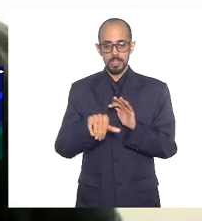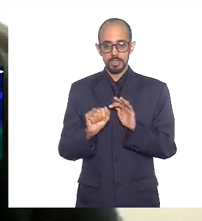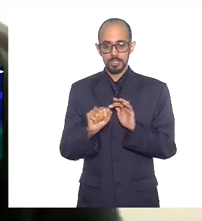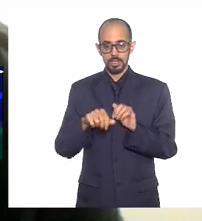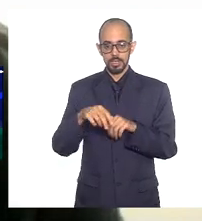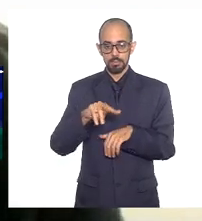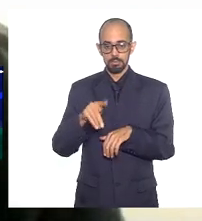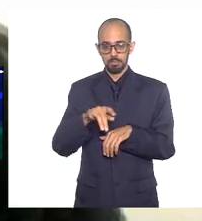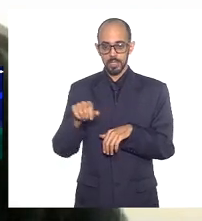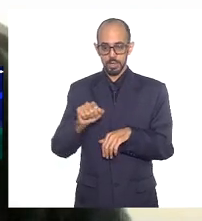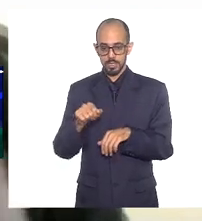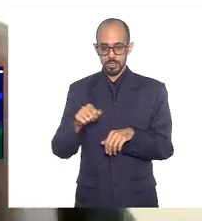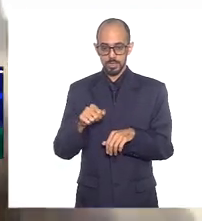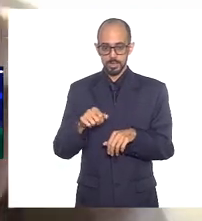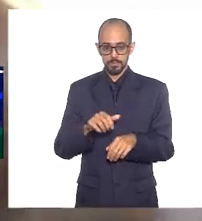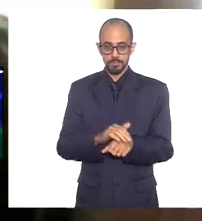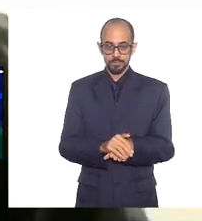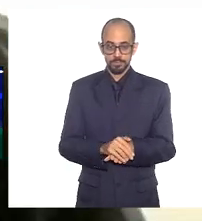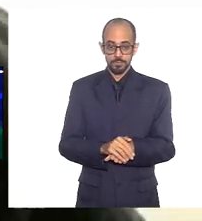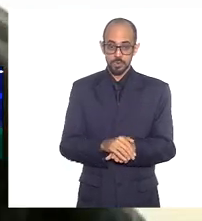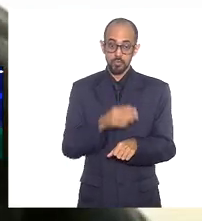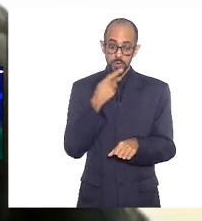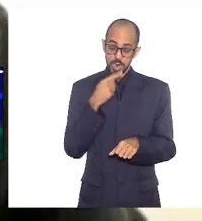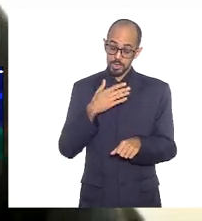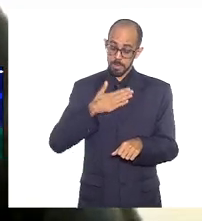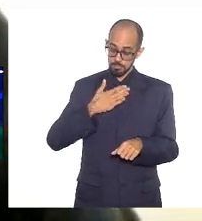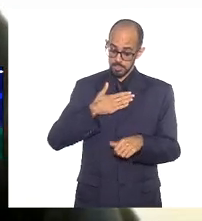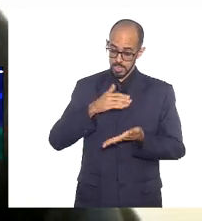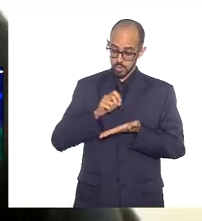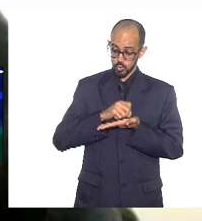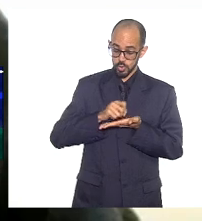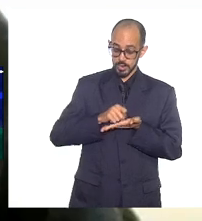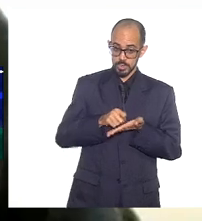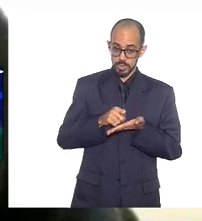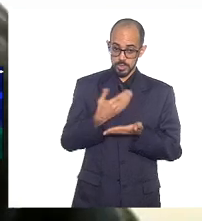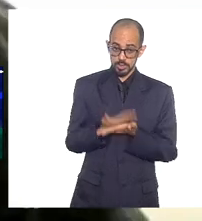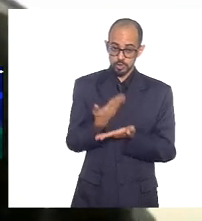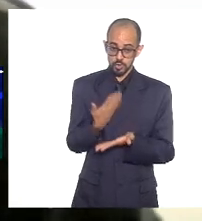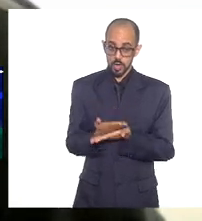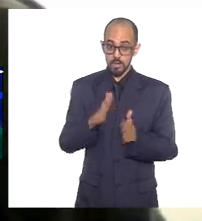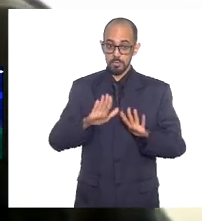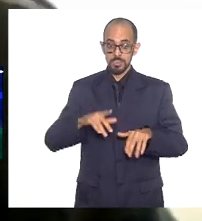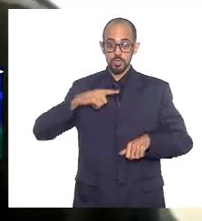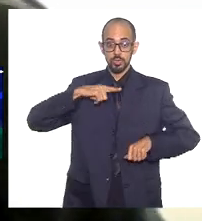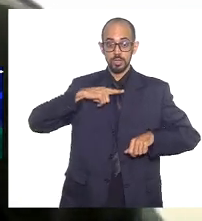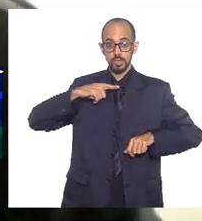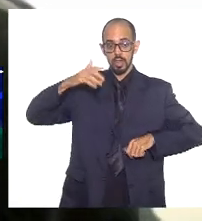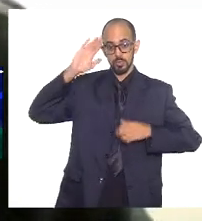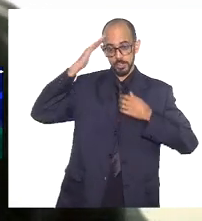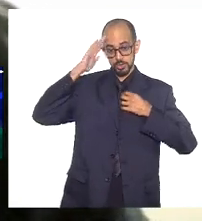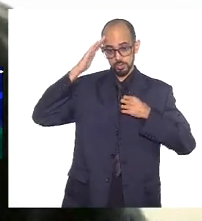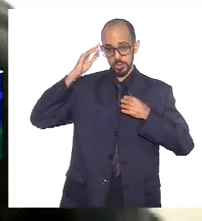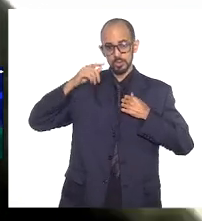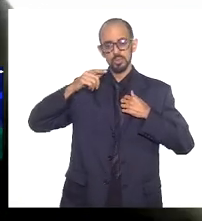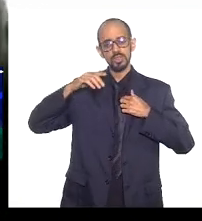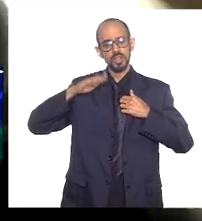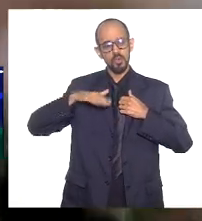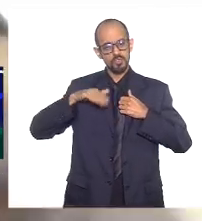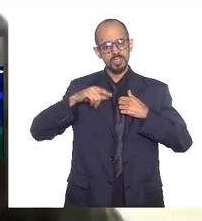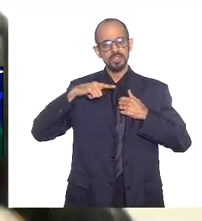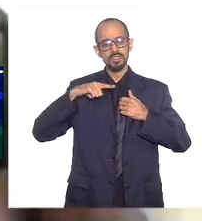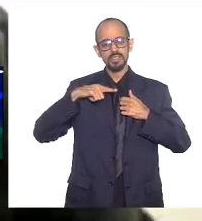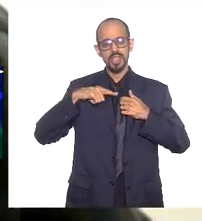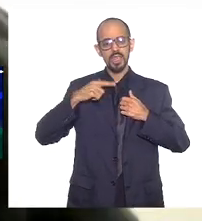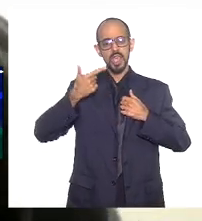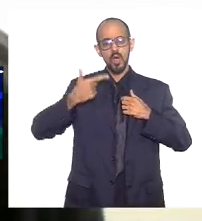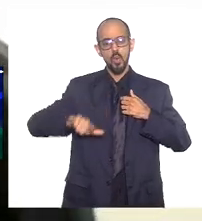nossa autoria, Maria da Penha nas escolas, mas eu tenho a forte convicção que há outras leis que pegam